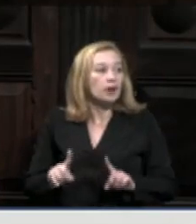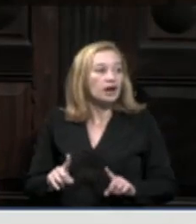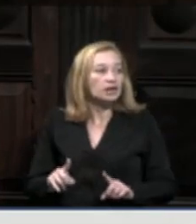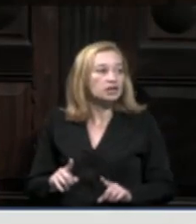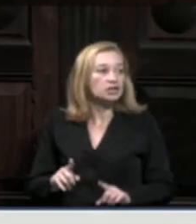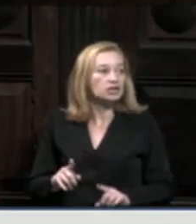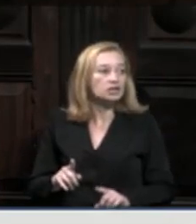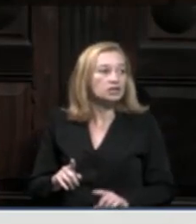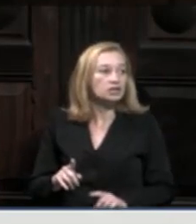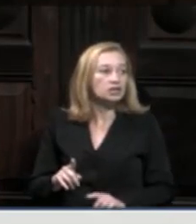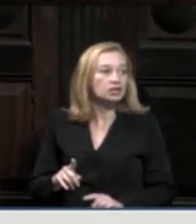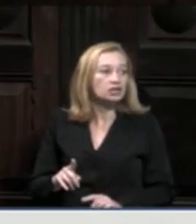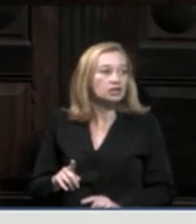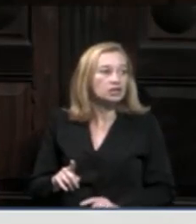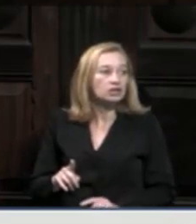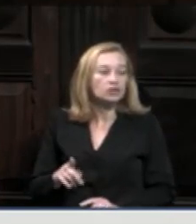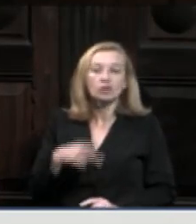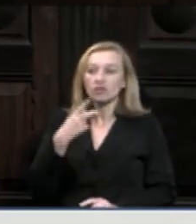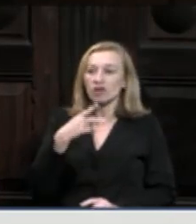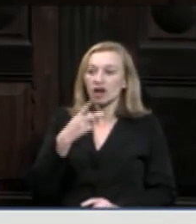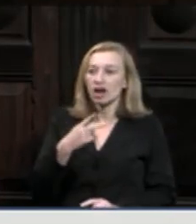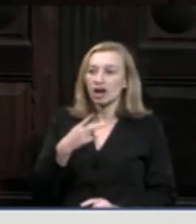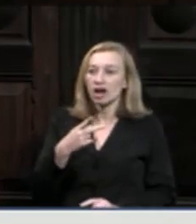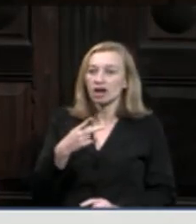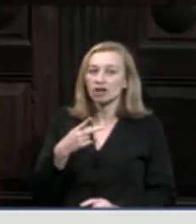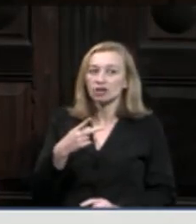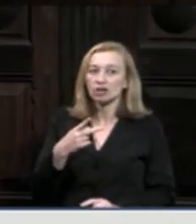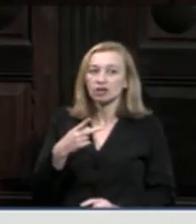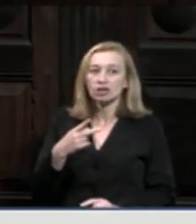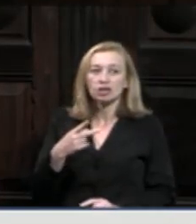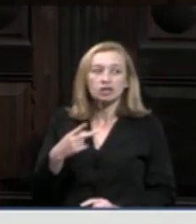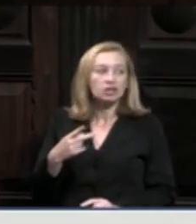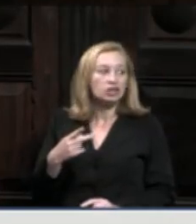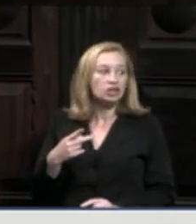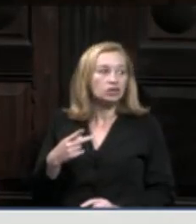têm 100% de presença aqui nesta casa, eu sou um deles.